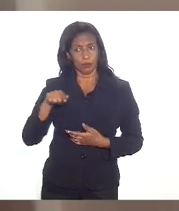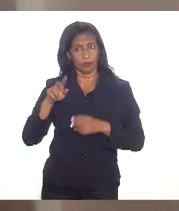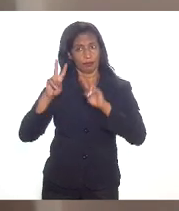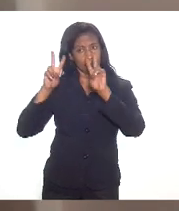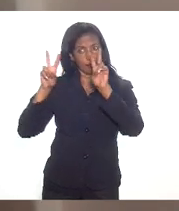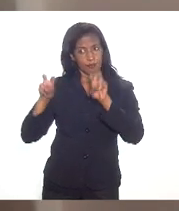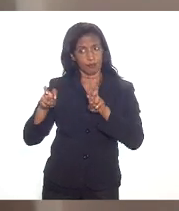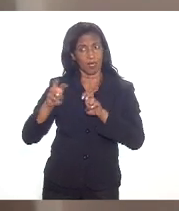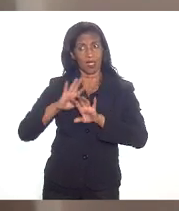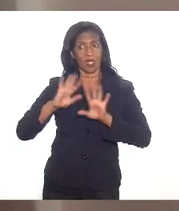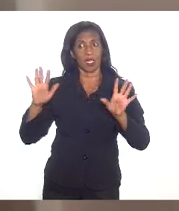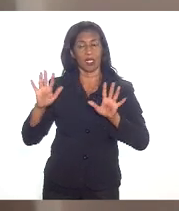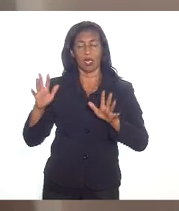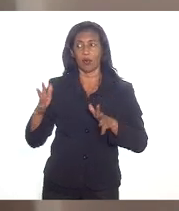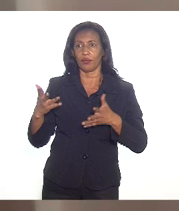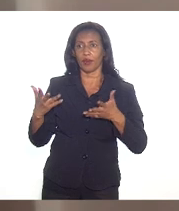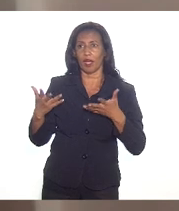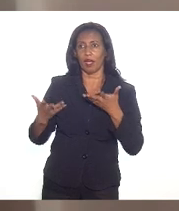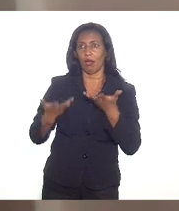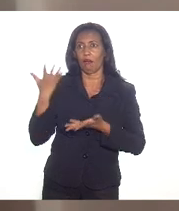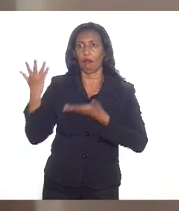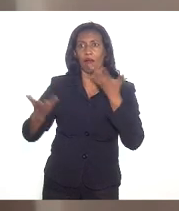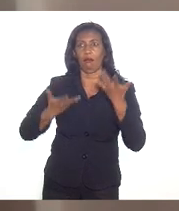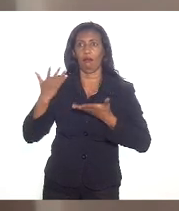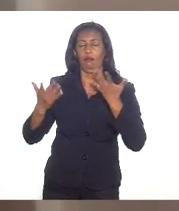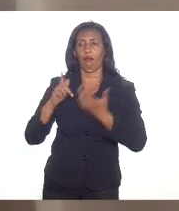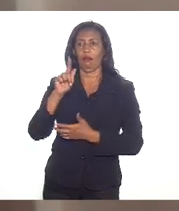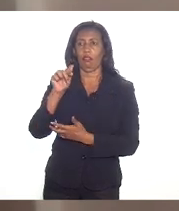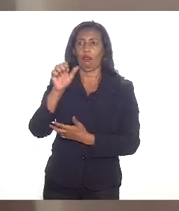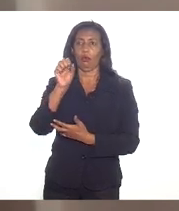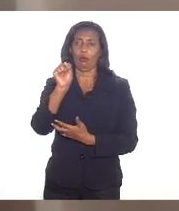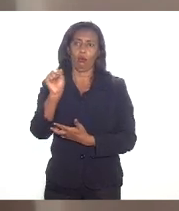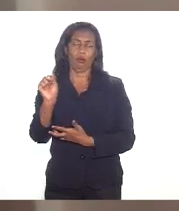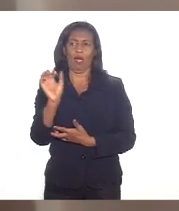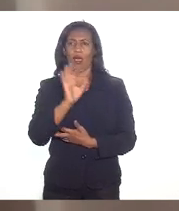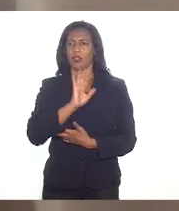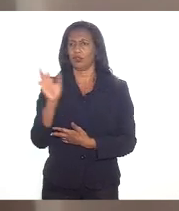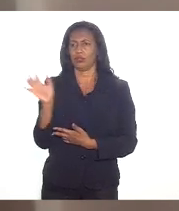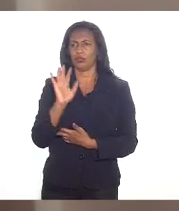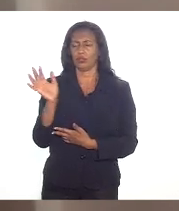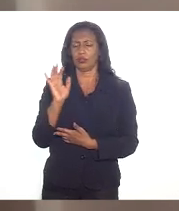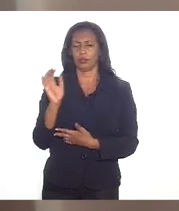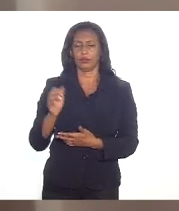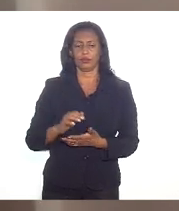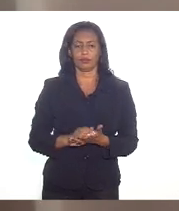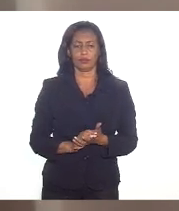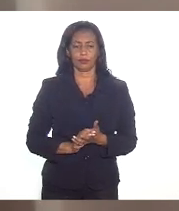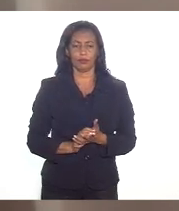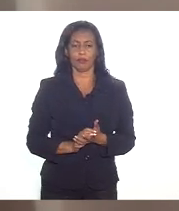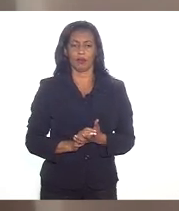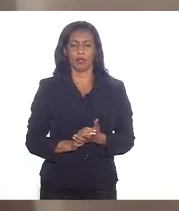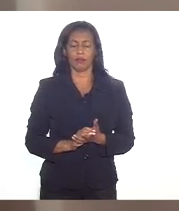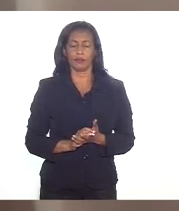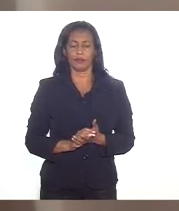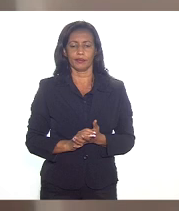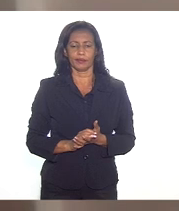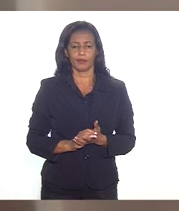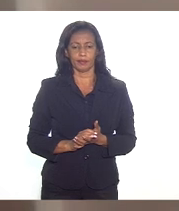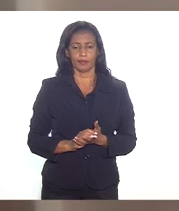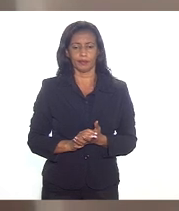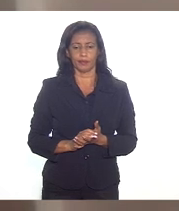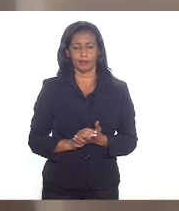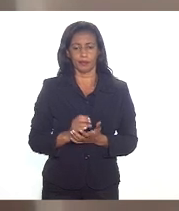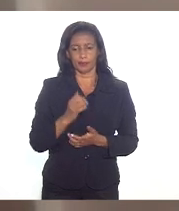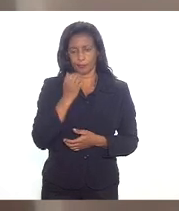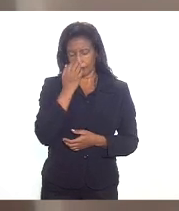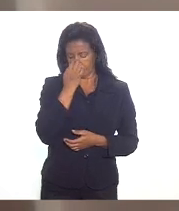num festejo do que o gás agora vai reindustrializar o estado do Rio de Janeiro, a coisa mais complexa do que isso. Pode ir.